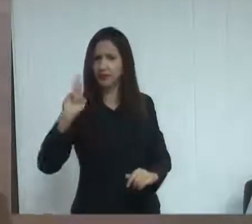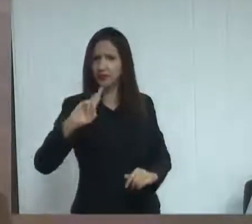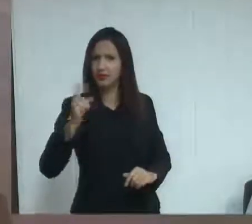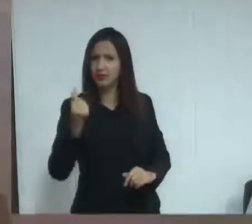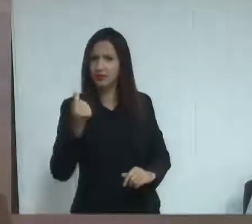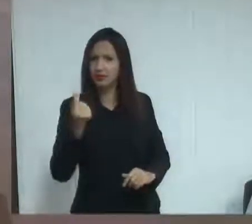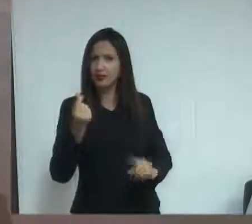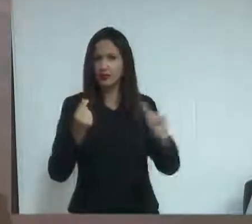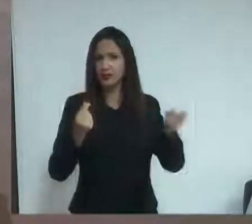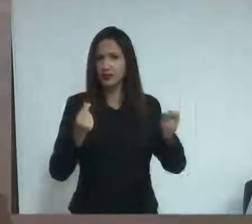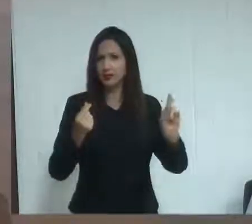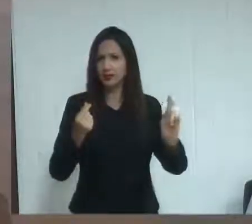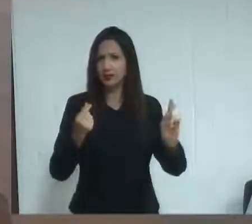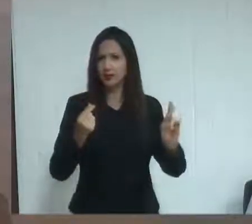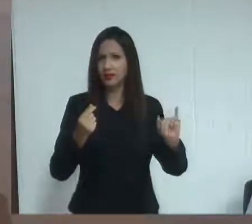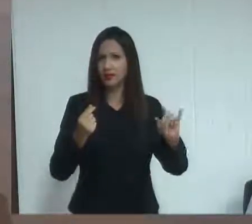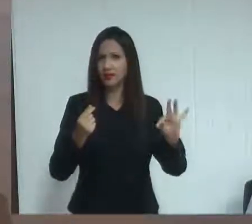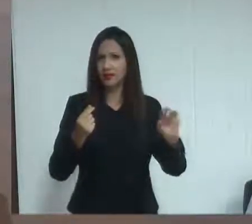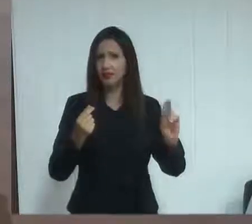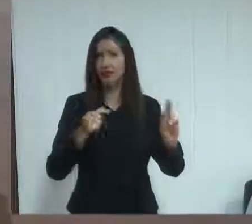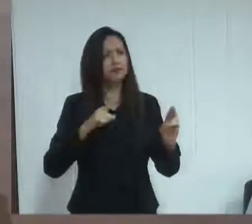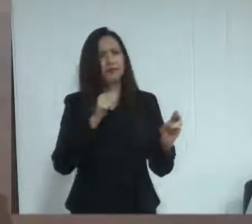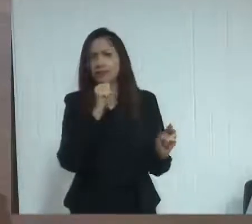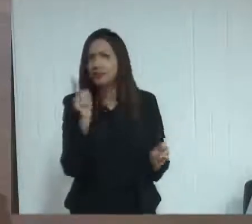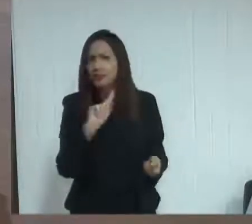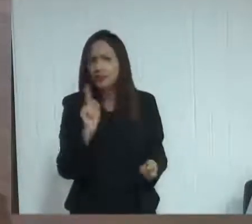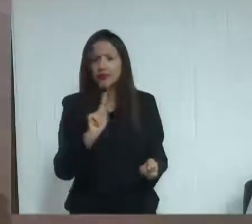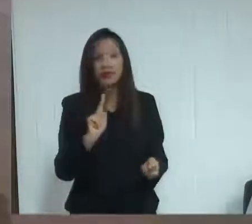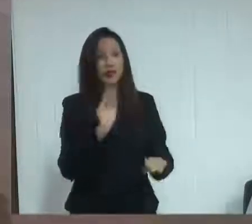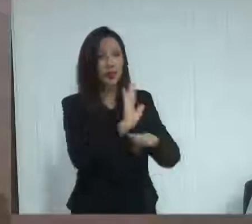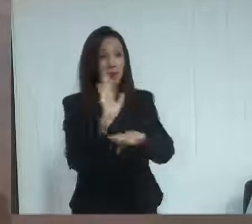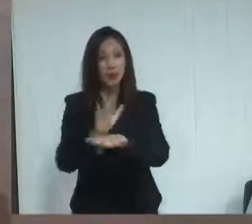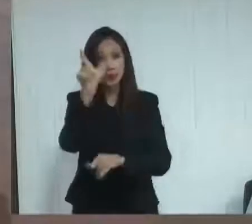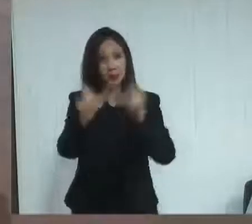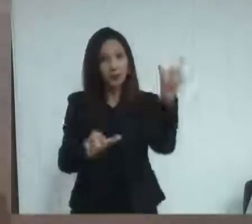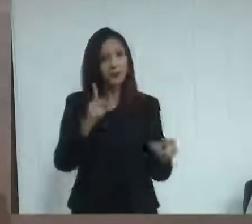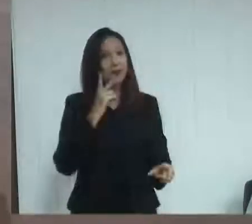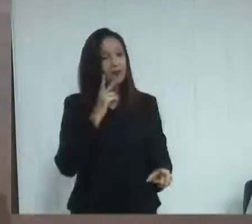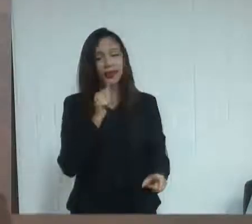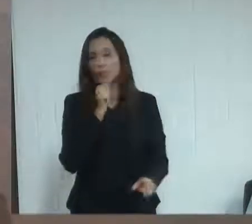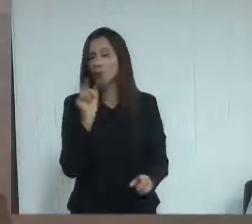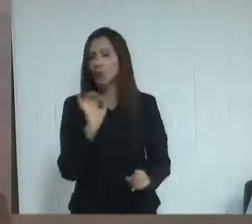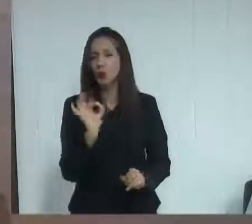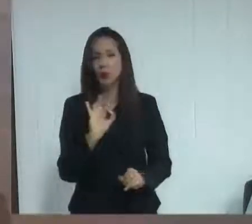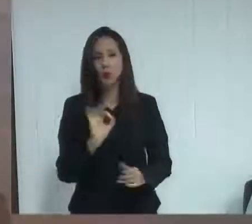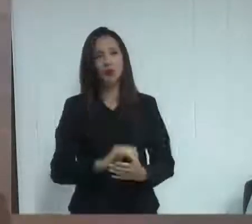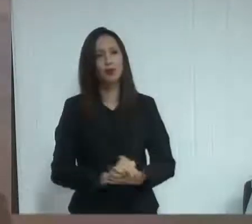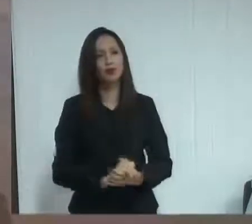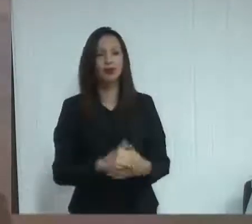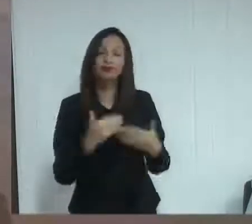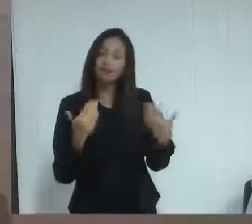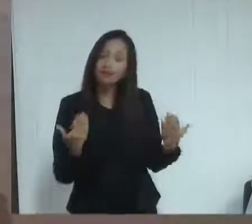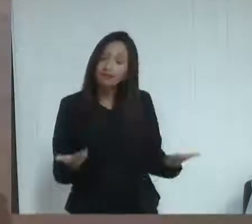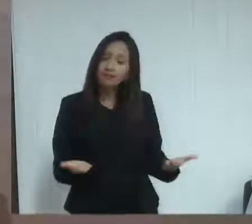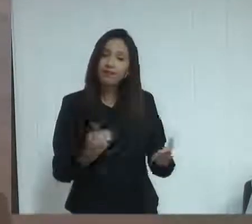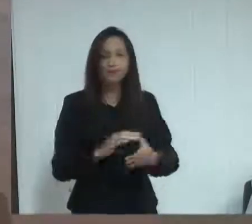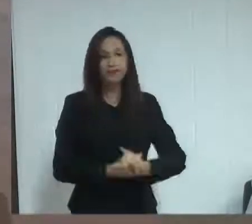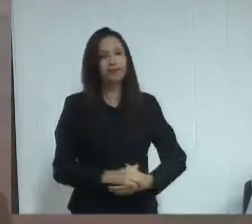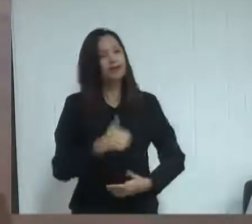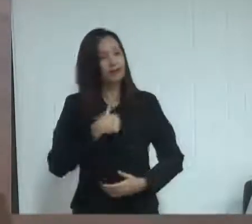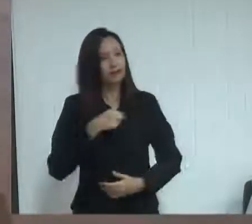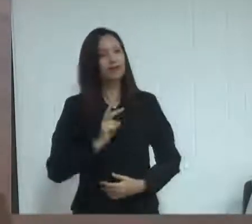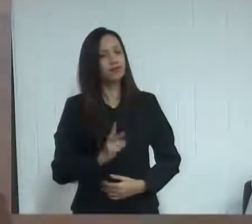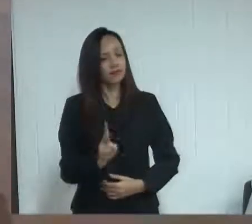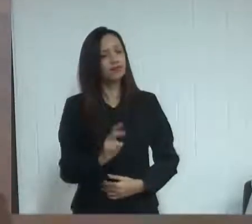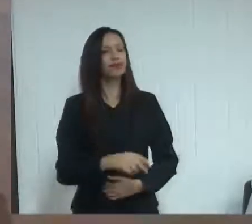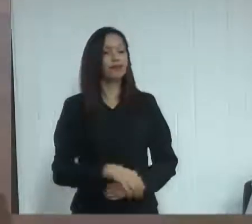R$1.000 o IPTU dele? Não. Benefício à população? Nenhum. É por isso que eu